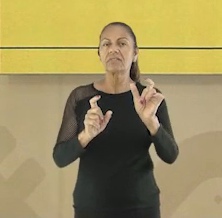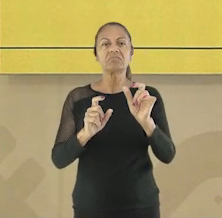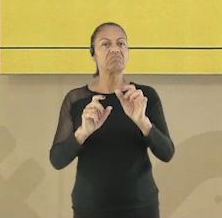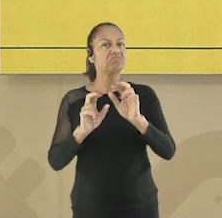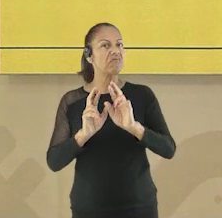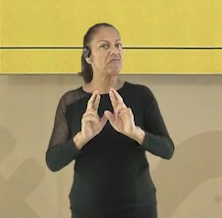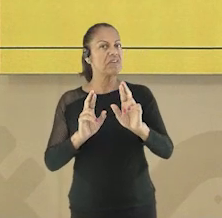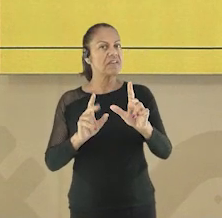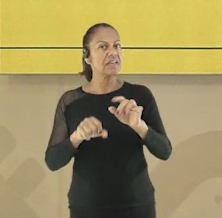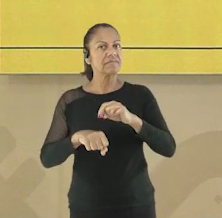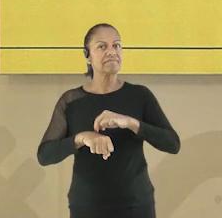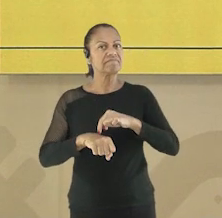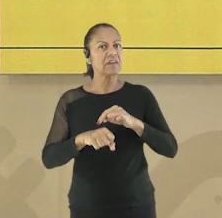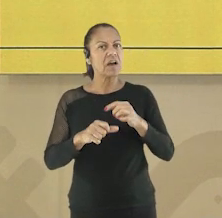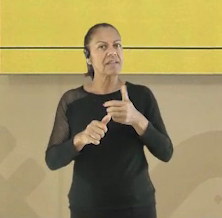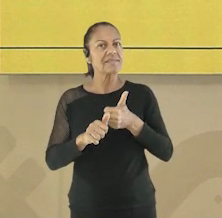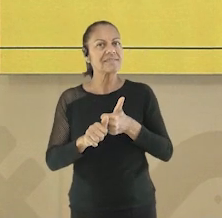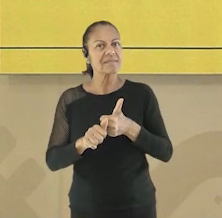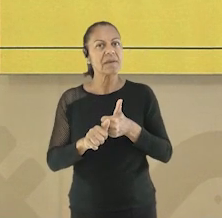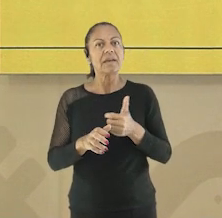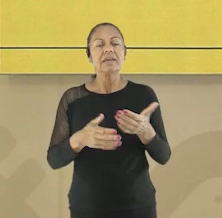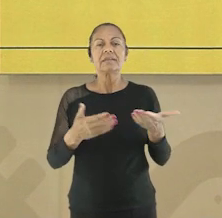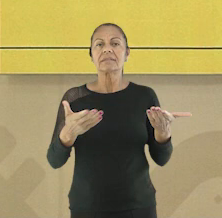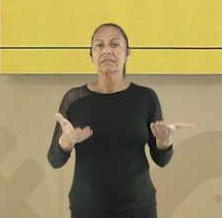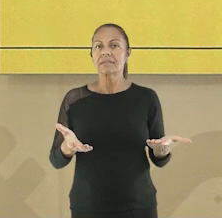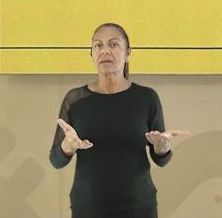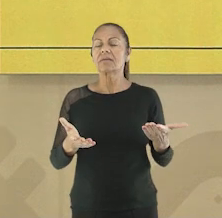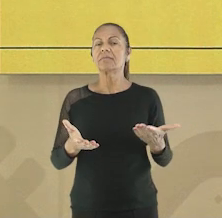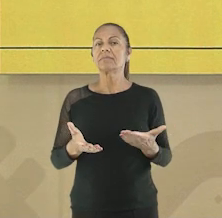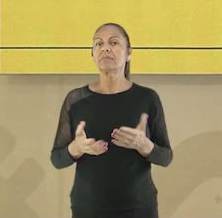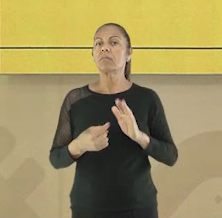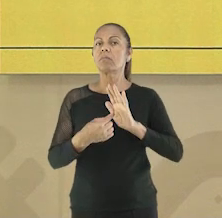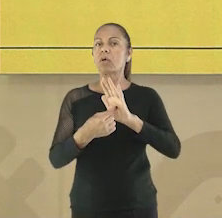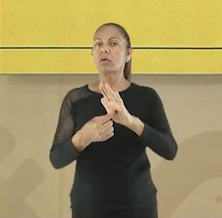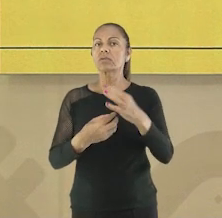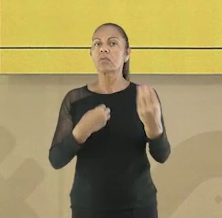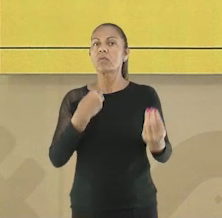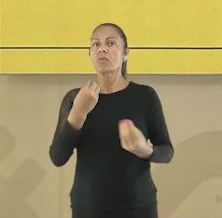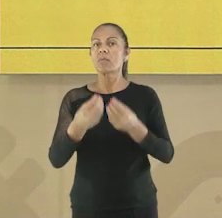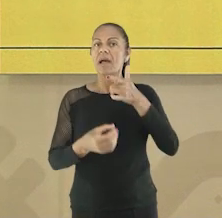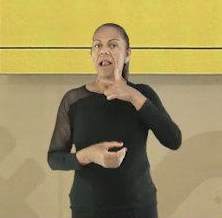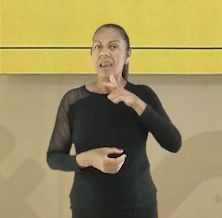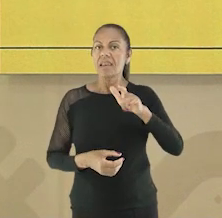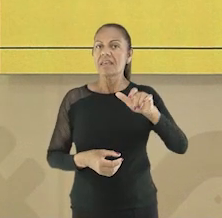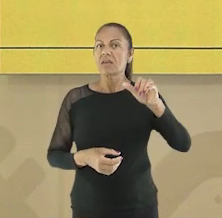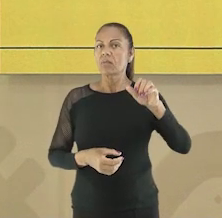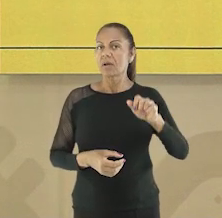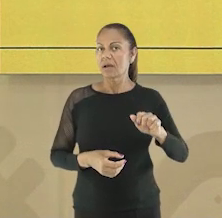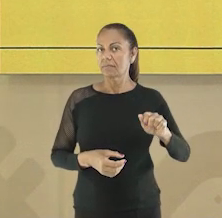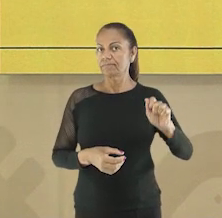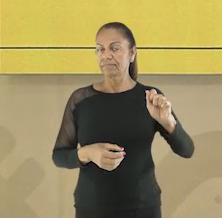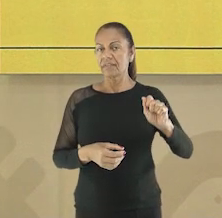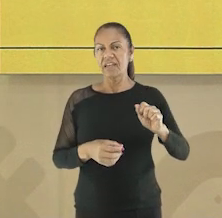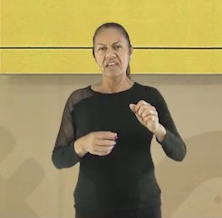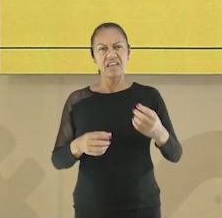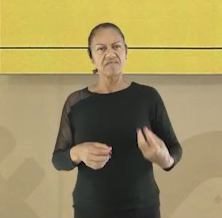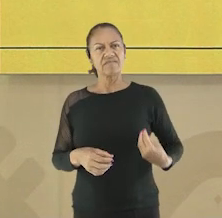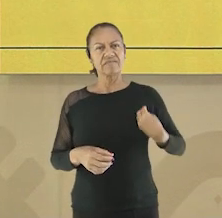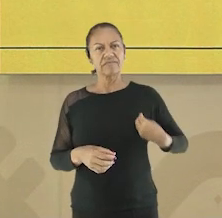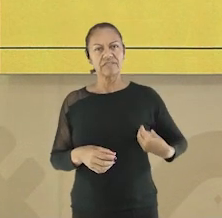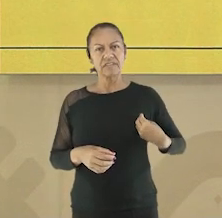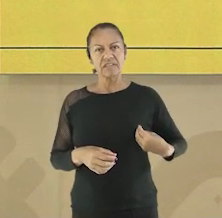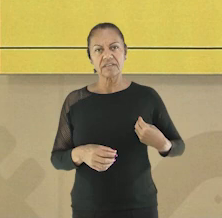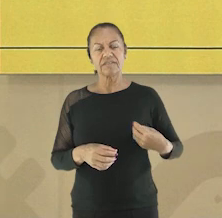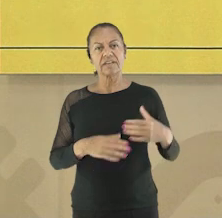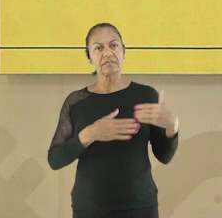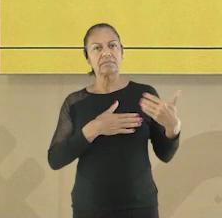atribuem significados diferentes ao mesmo termo? Pois é, esses fatos só comprovam como a língua é viva, ou seja, ela está